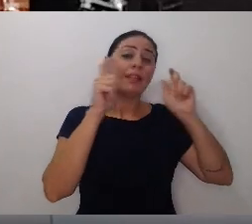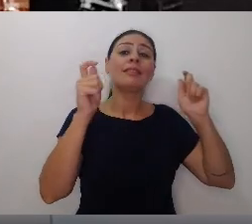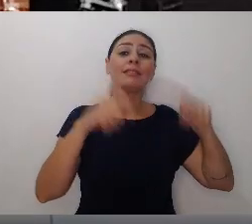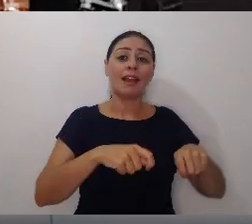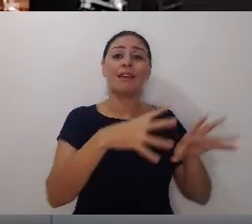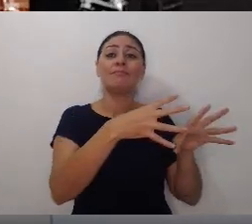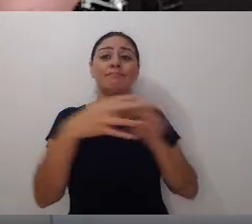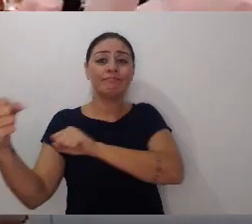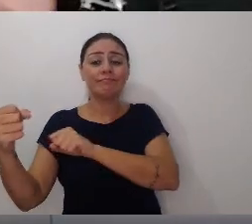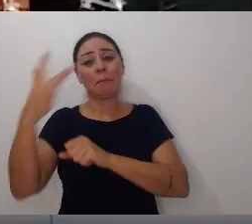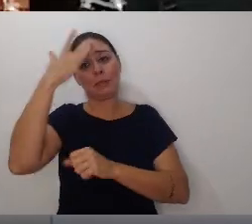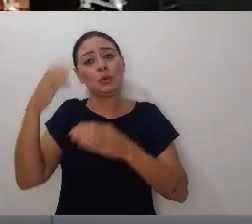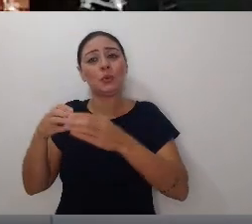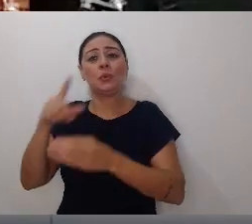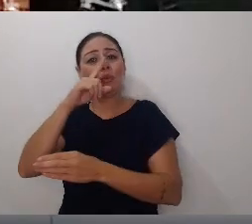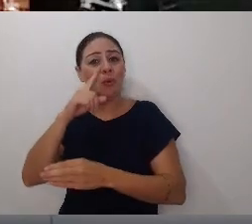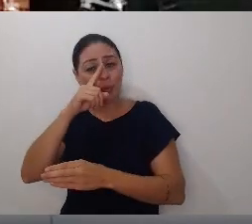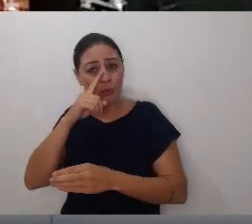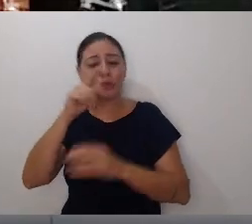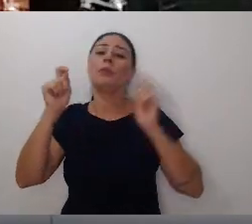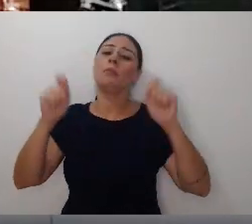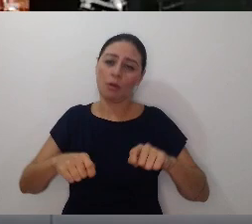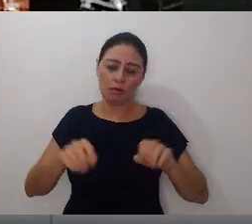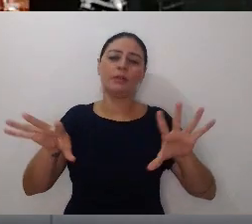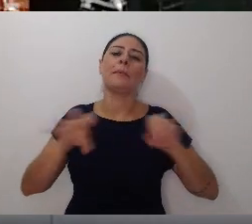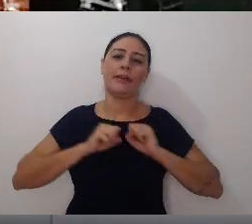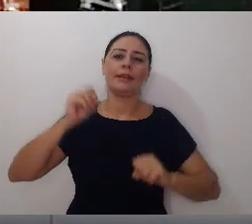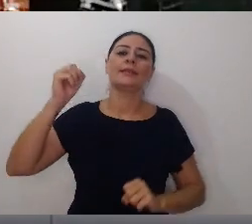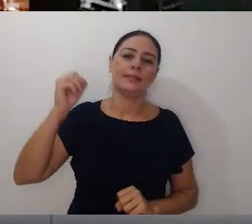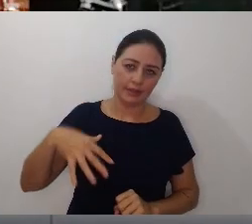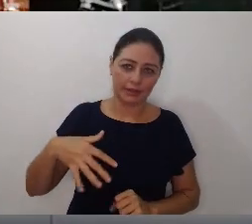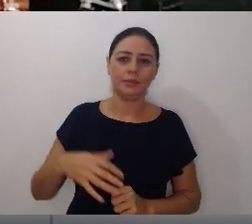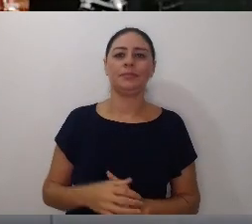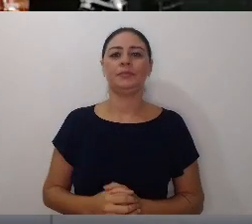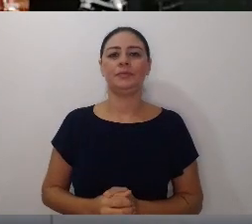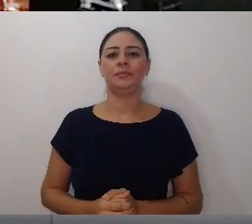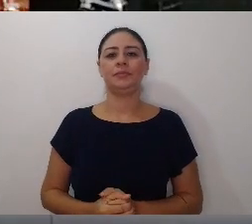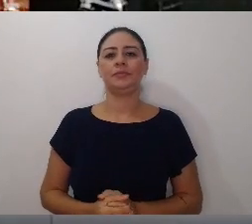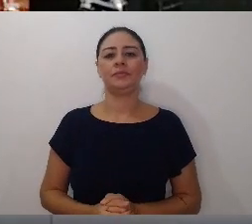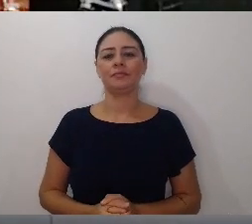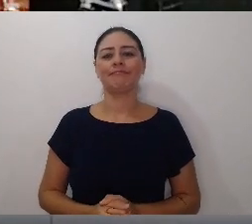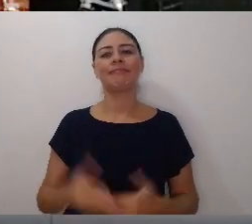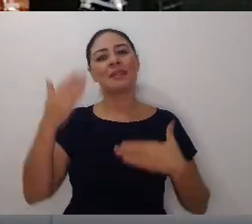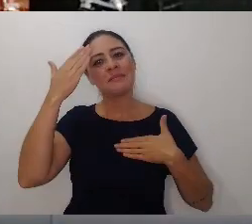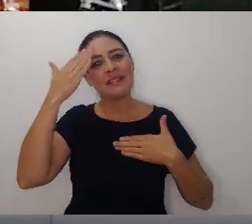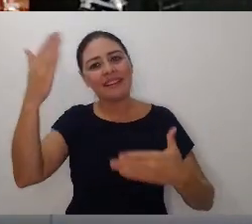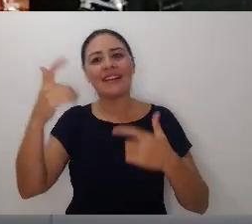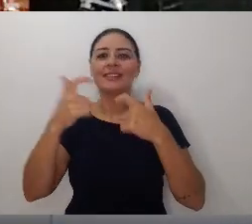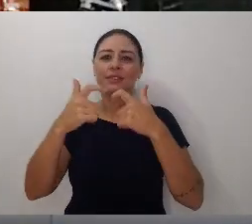sintomas respiratórios, vão pegar até em pessoas do grupo de risco. Então, pode pegar sim.